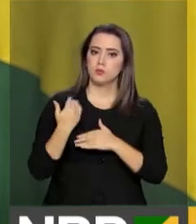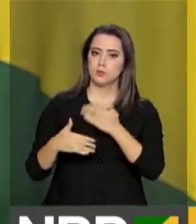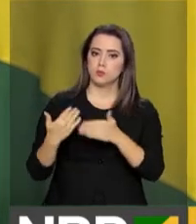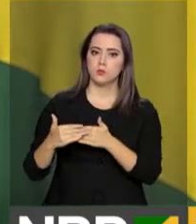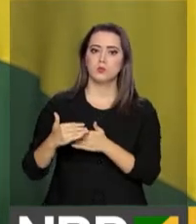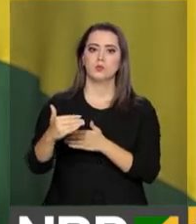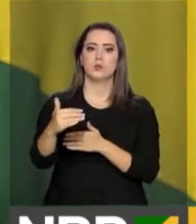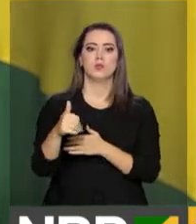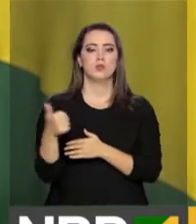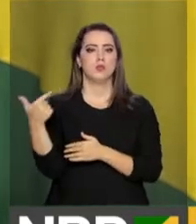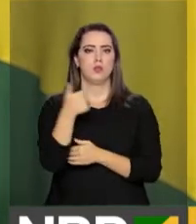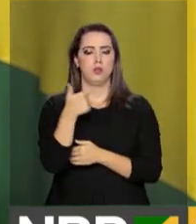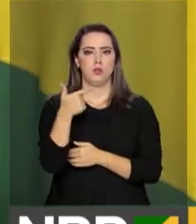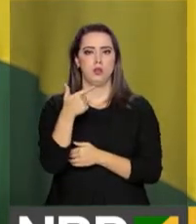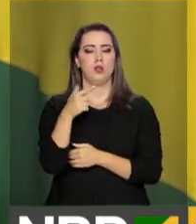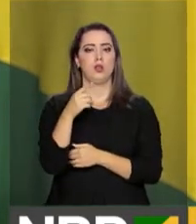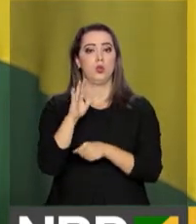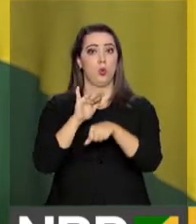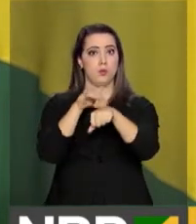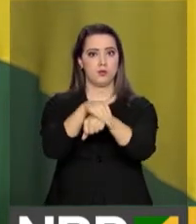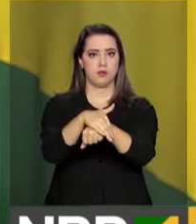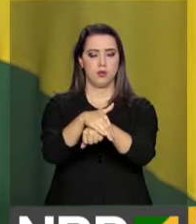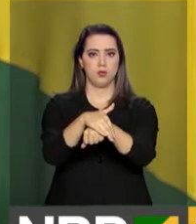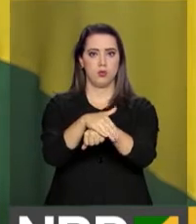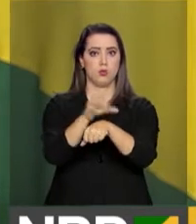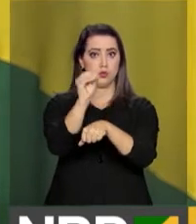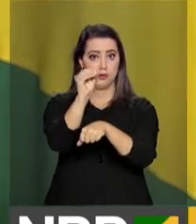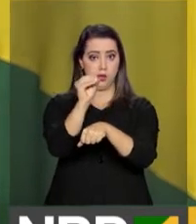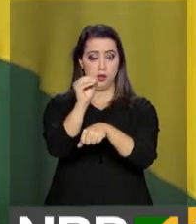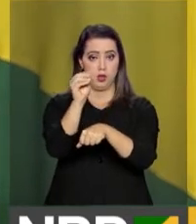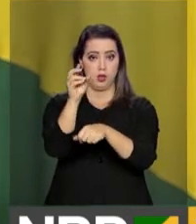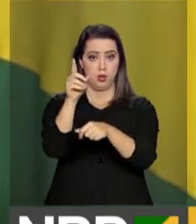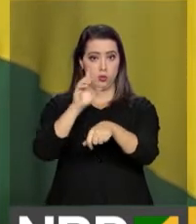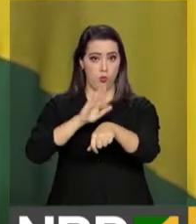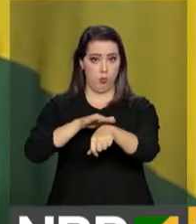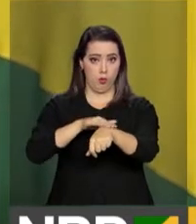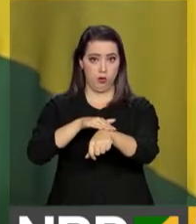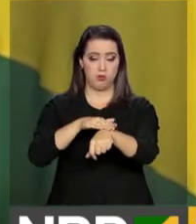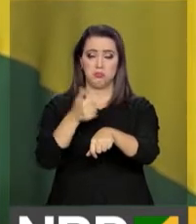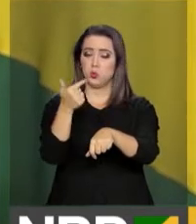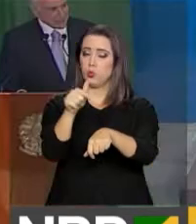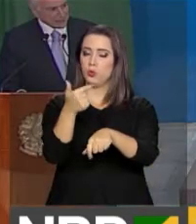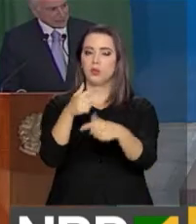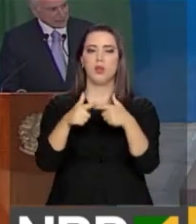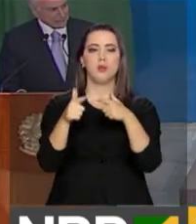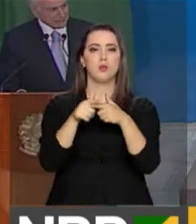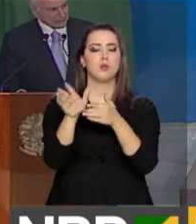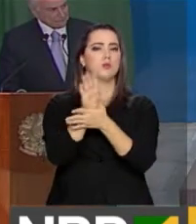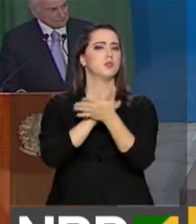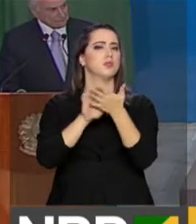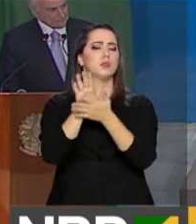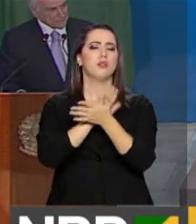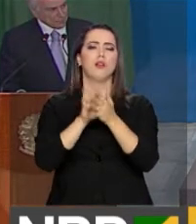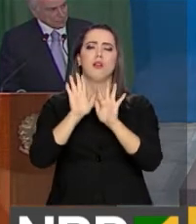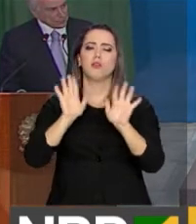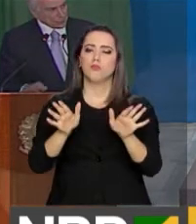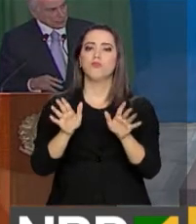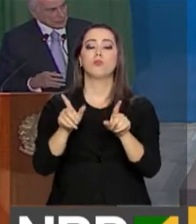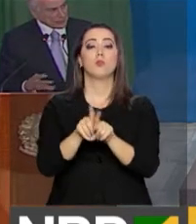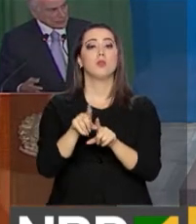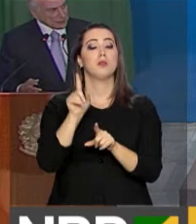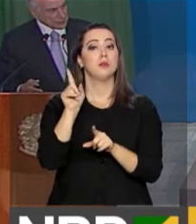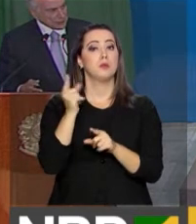meia noite não tem importância não temos mais agenda mas o